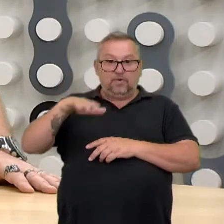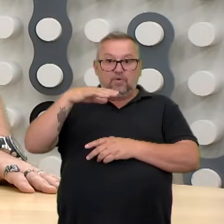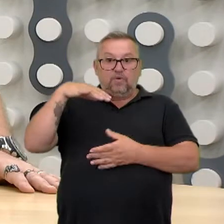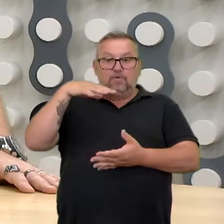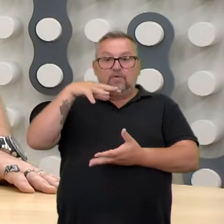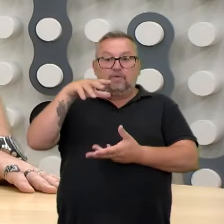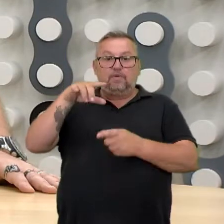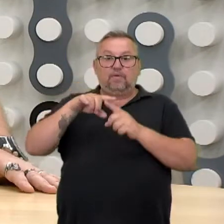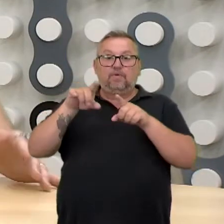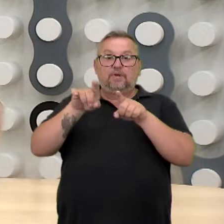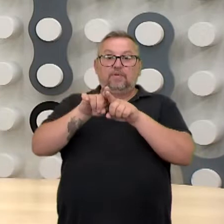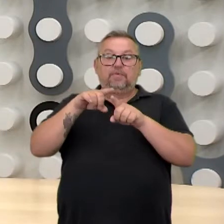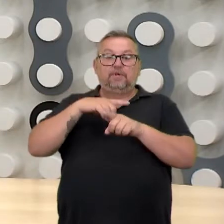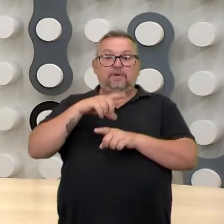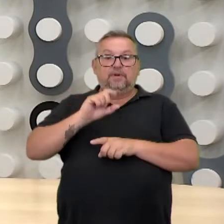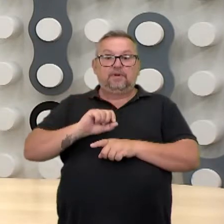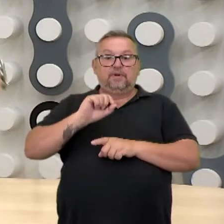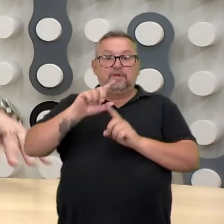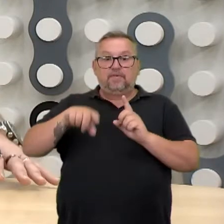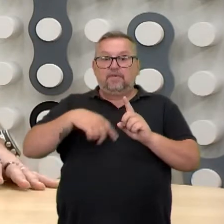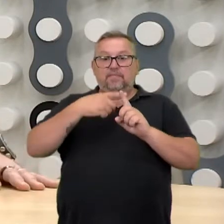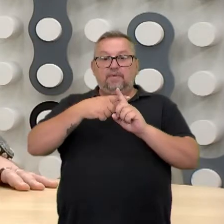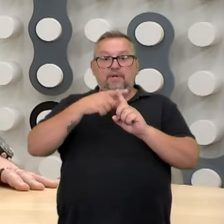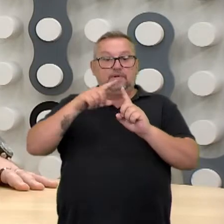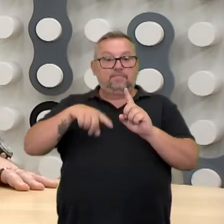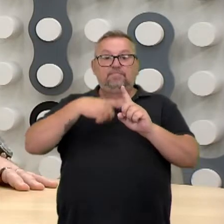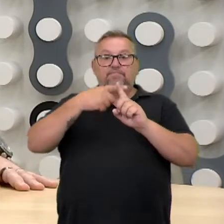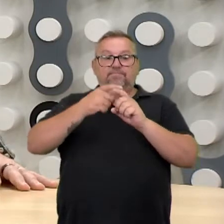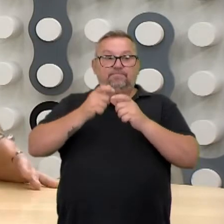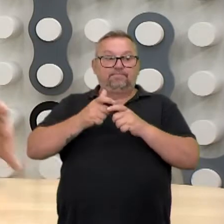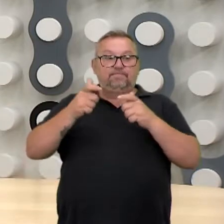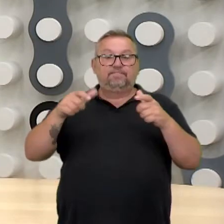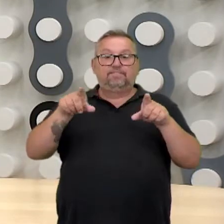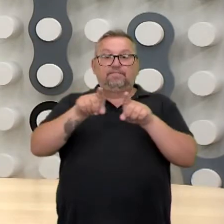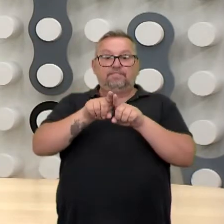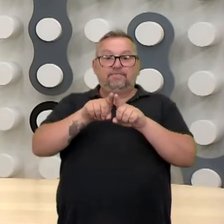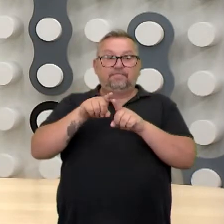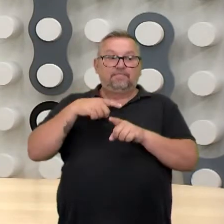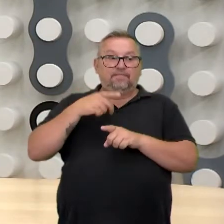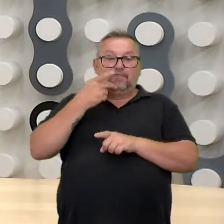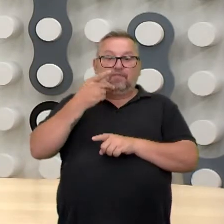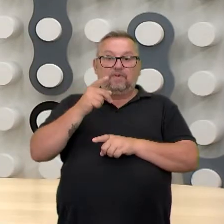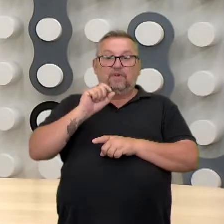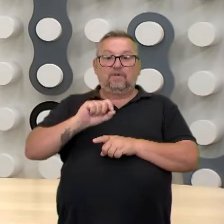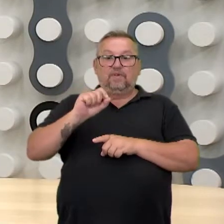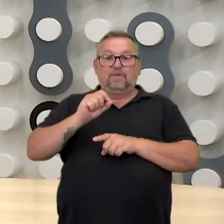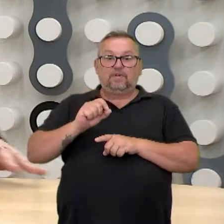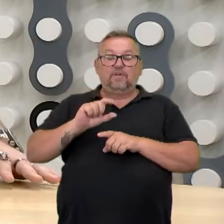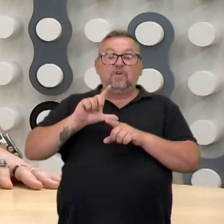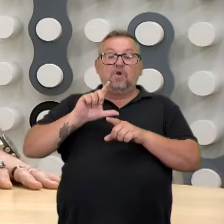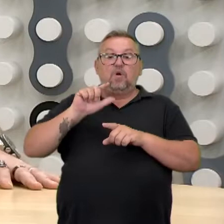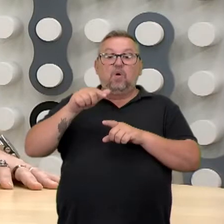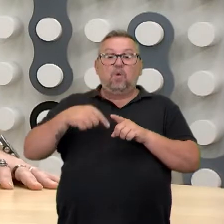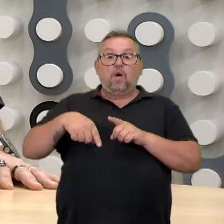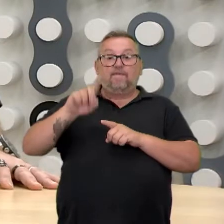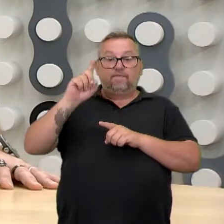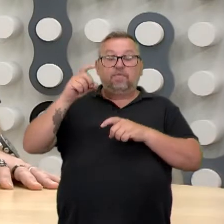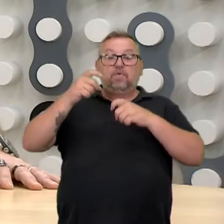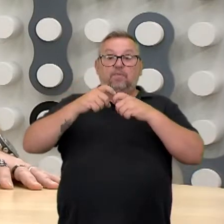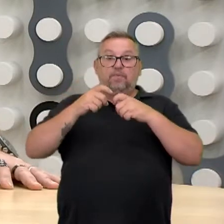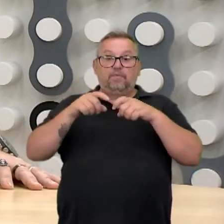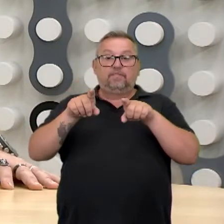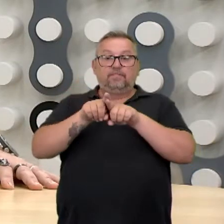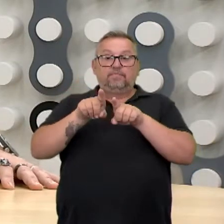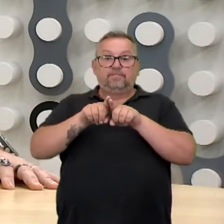mundial a ter aí, né, cada vez mais um crescimento. Então tem a questão aí do avanço da medicina, tem a questão aí também